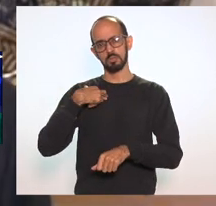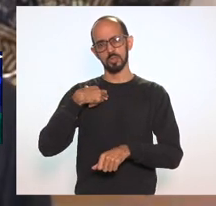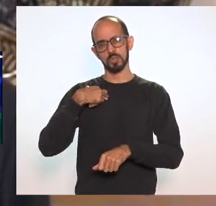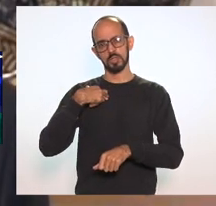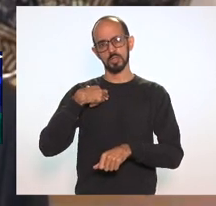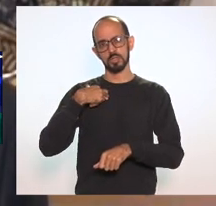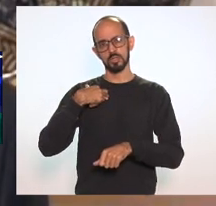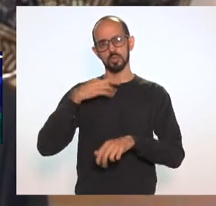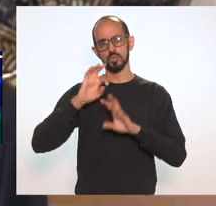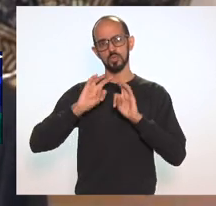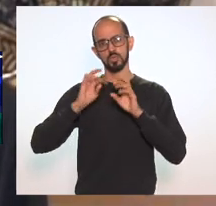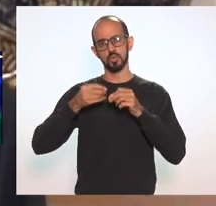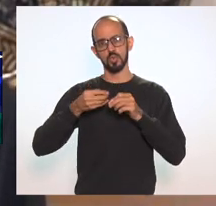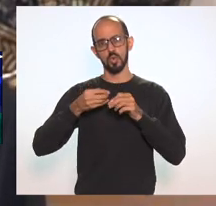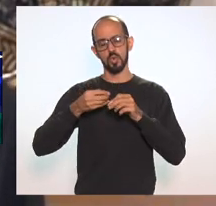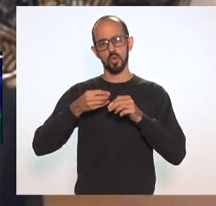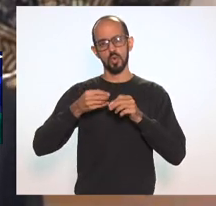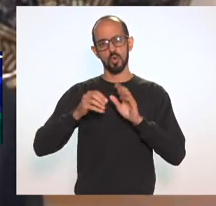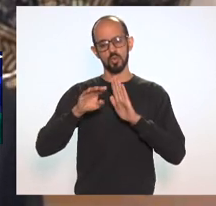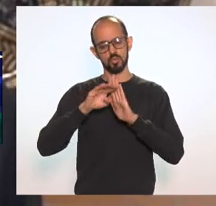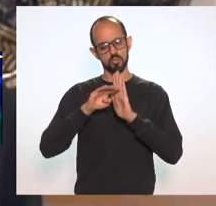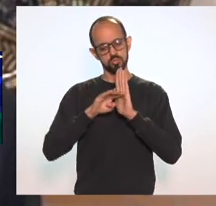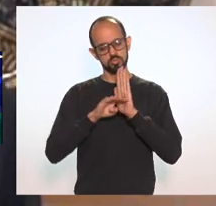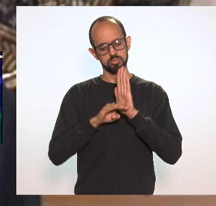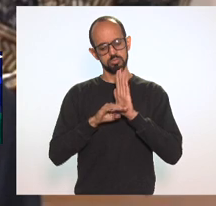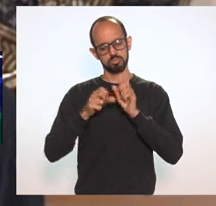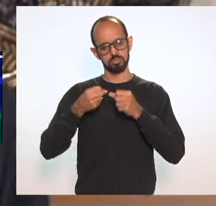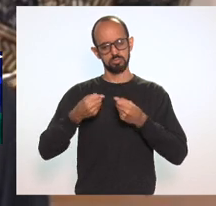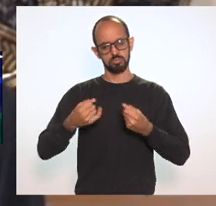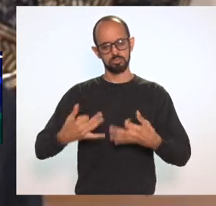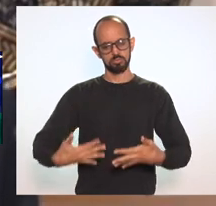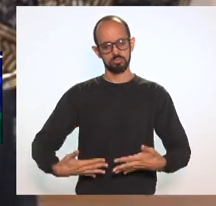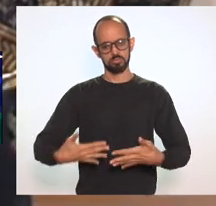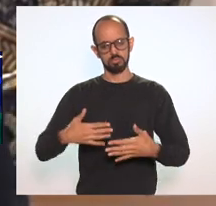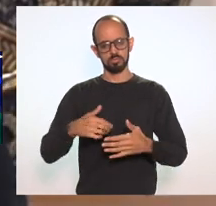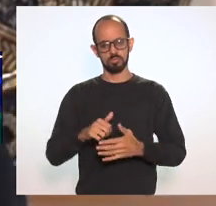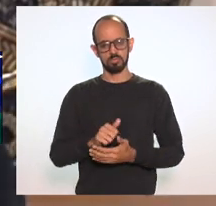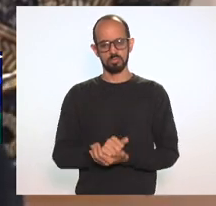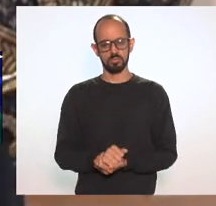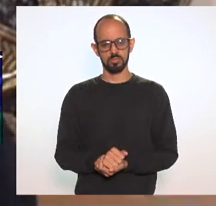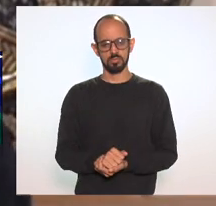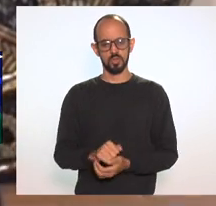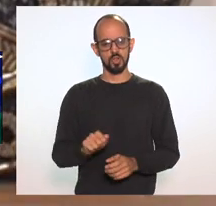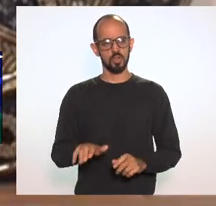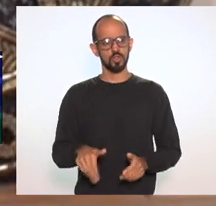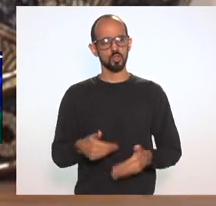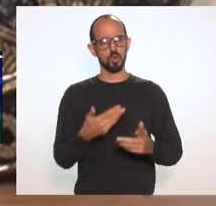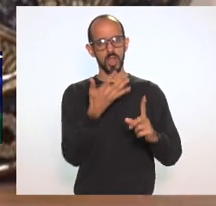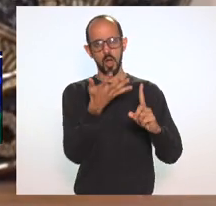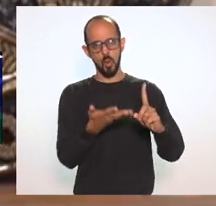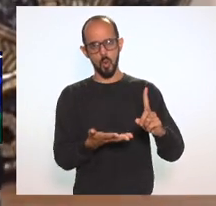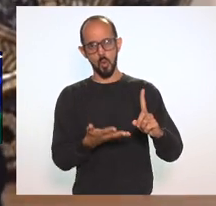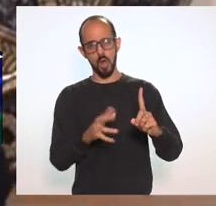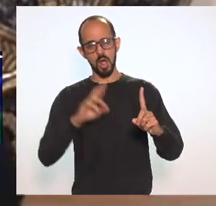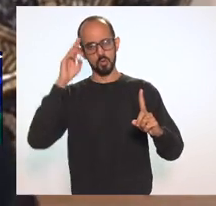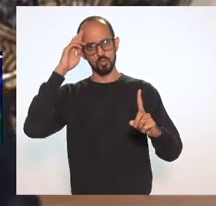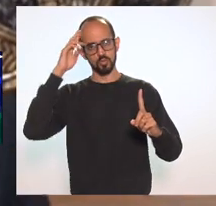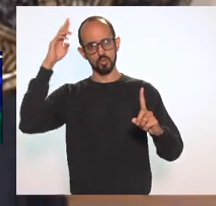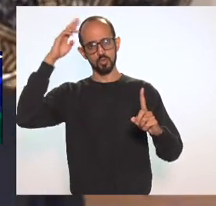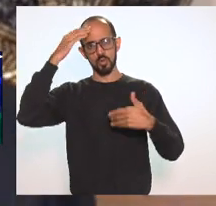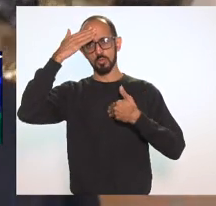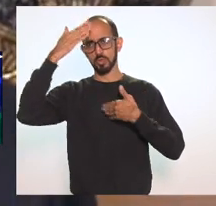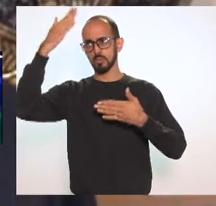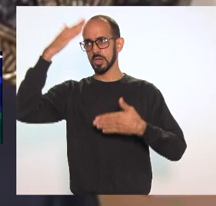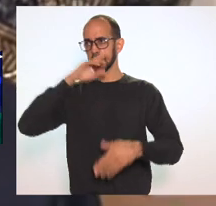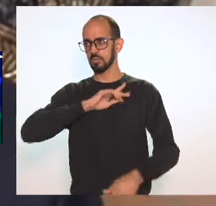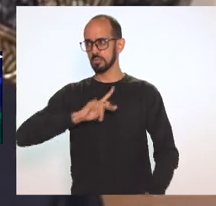todas as particularidades de vidas por caso toda honra toda glória ao Senhor graça e paz a todos Obrigado Presidente